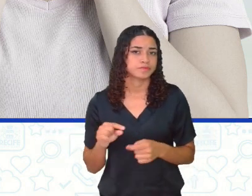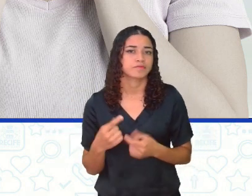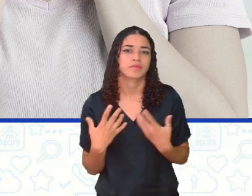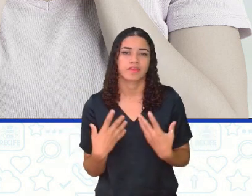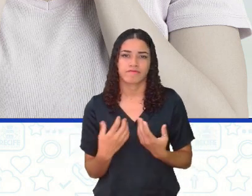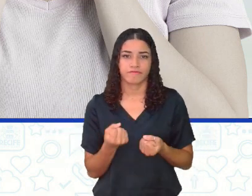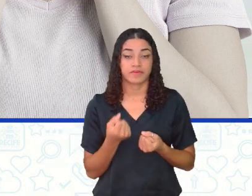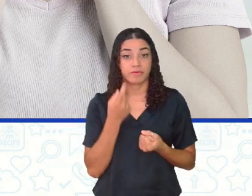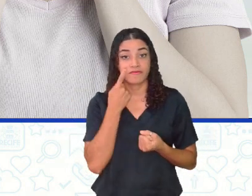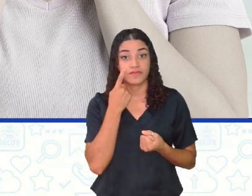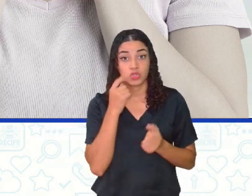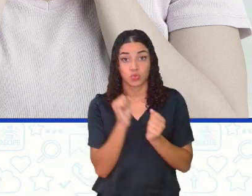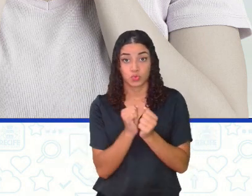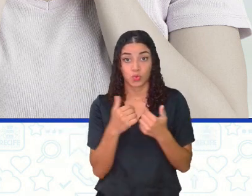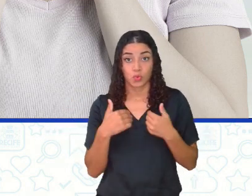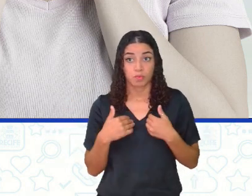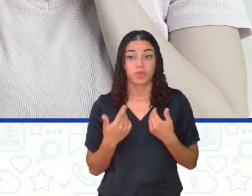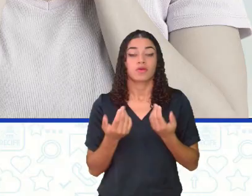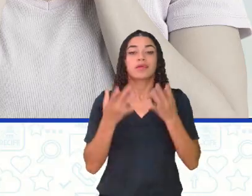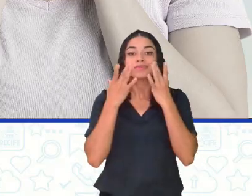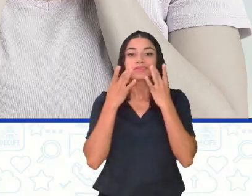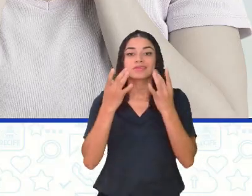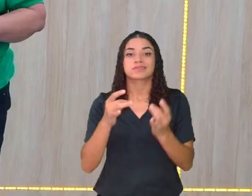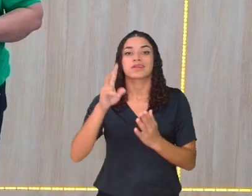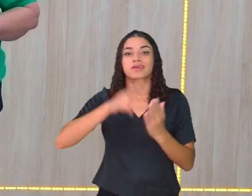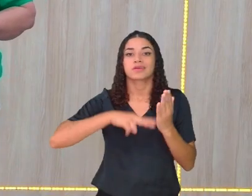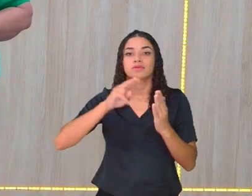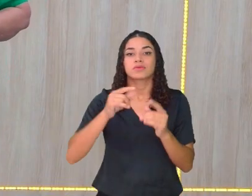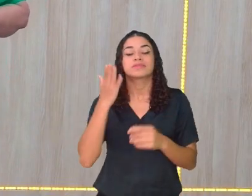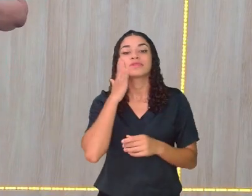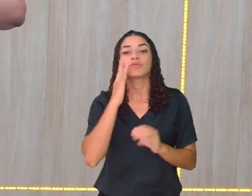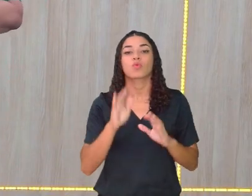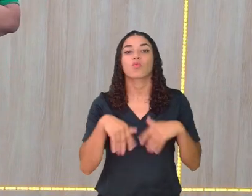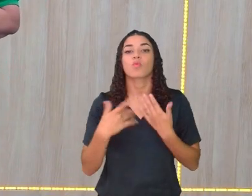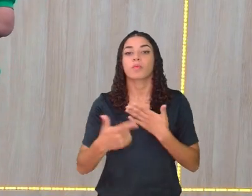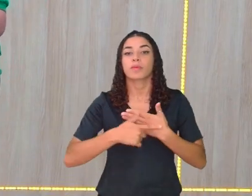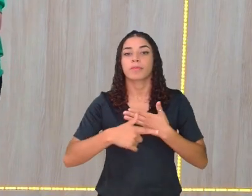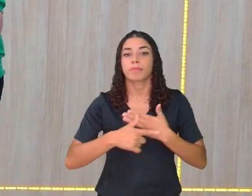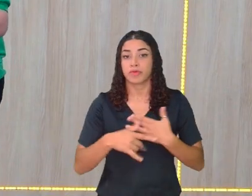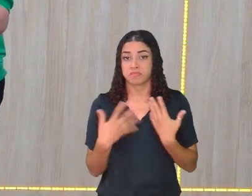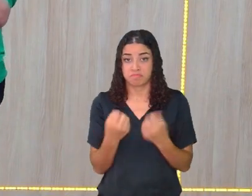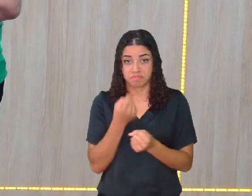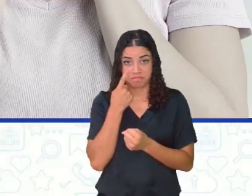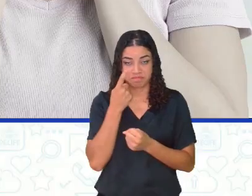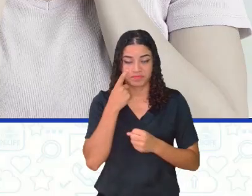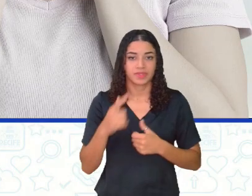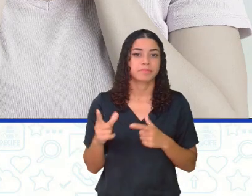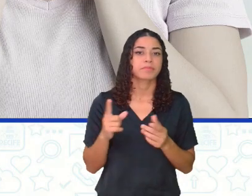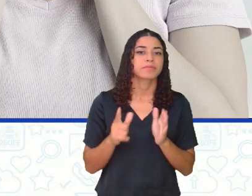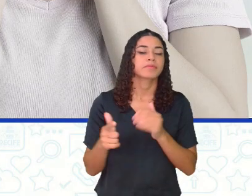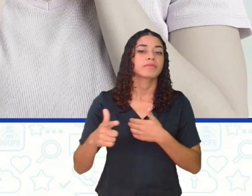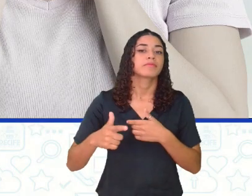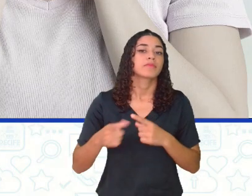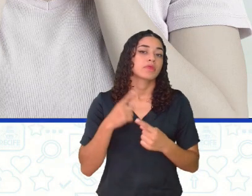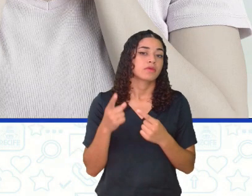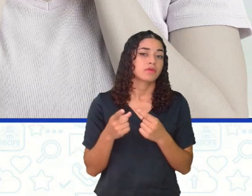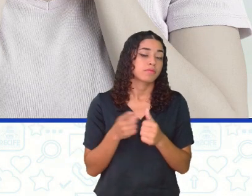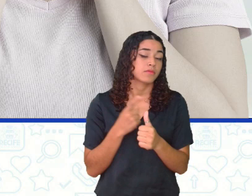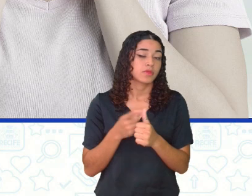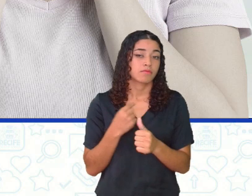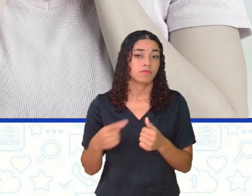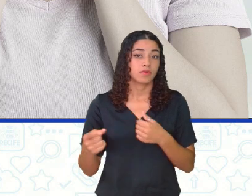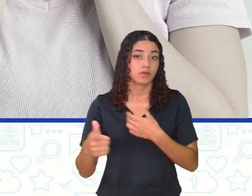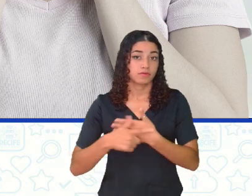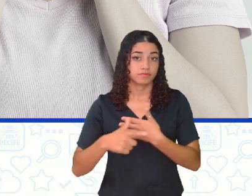atenção agora, a leitura, para a gente saber quais as funções. Vamos ver comigo? Primeira função,